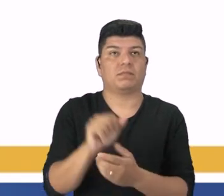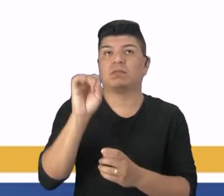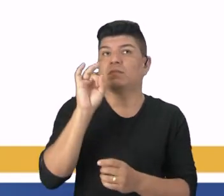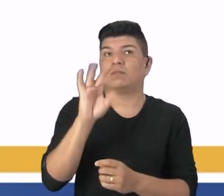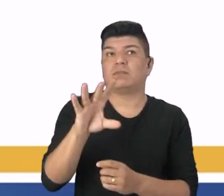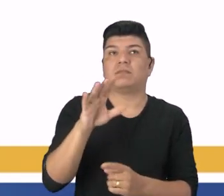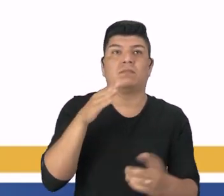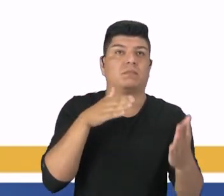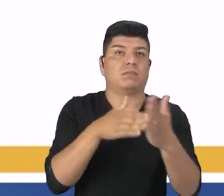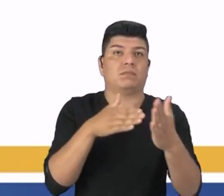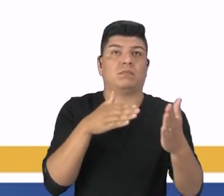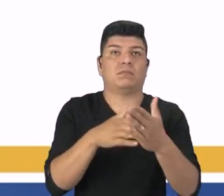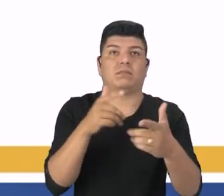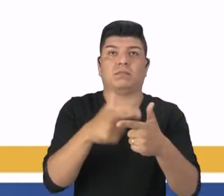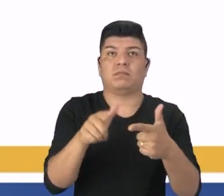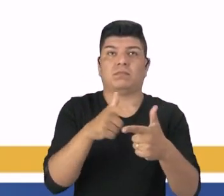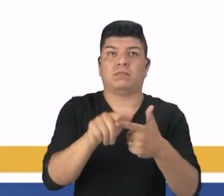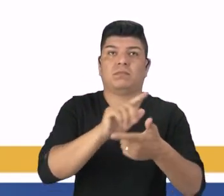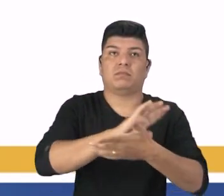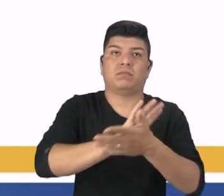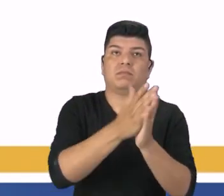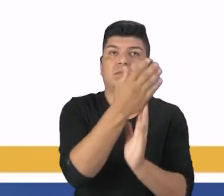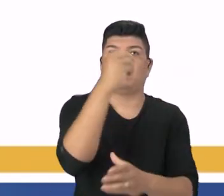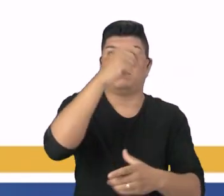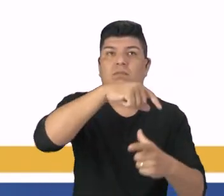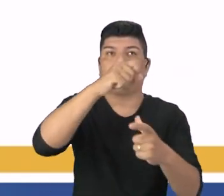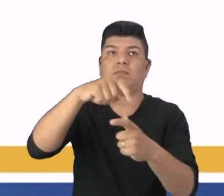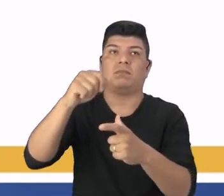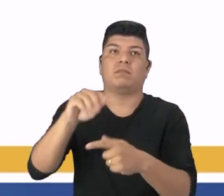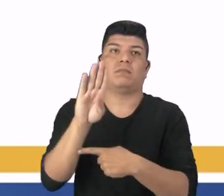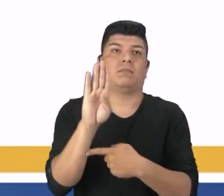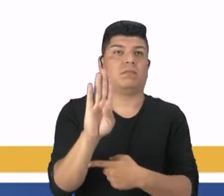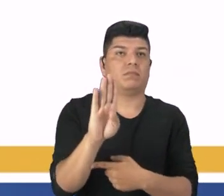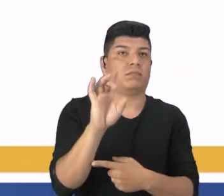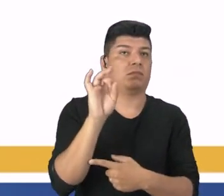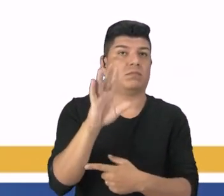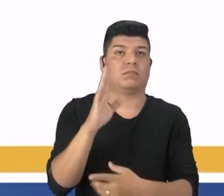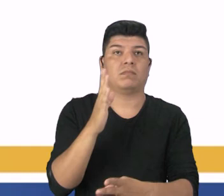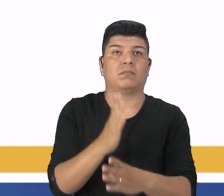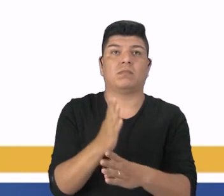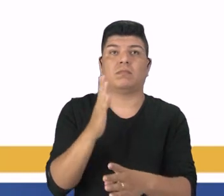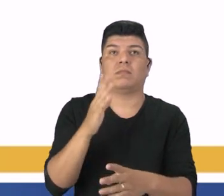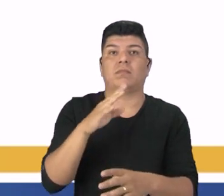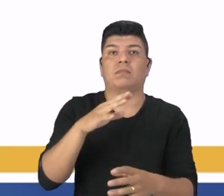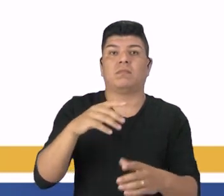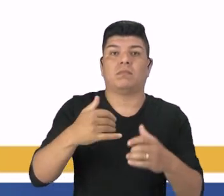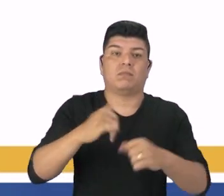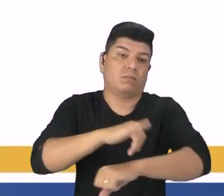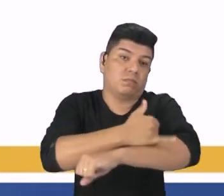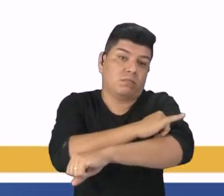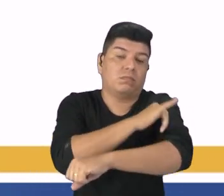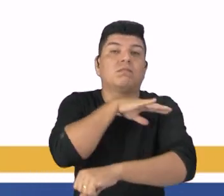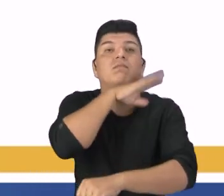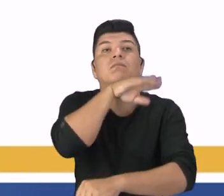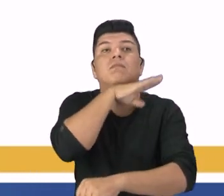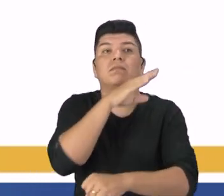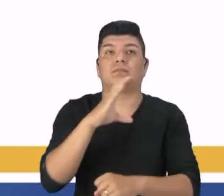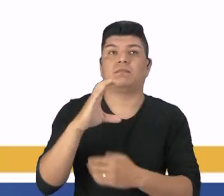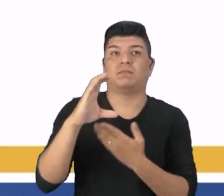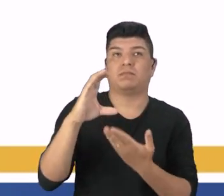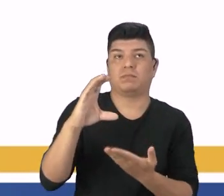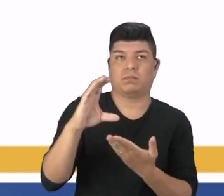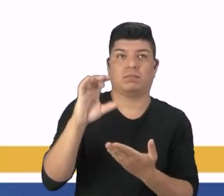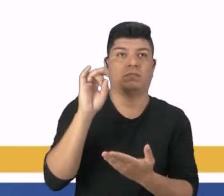apenas impedir que pragas destruam as plantações? Letra B, apenas garantir a engorda dos animais? Letra